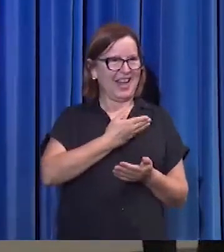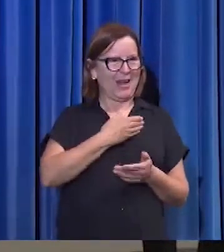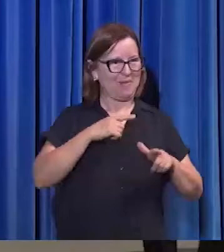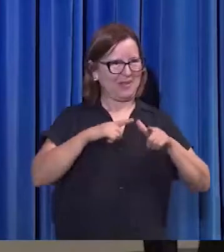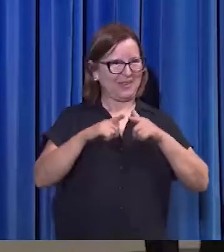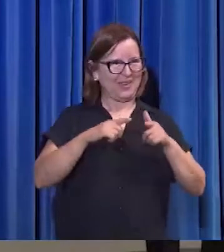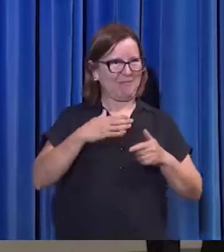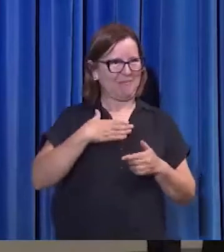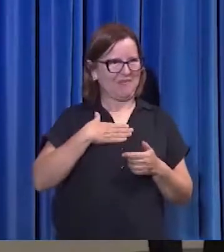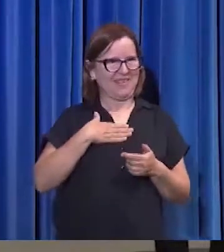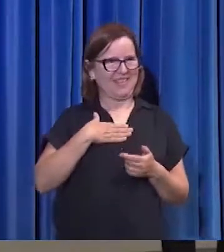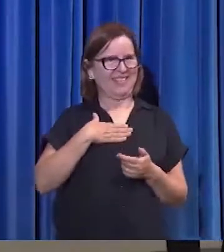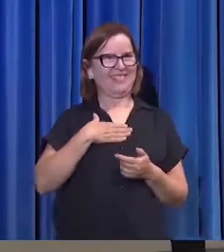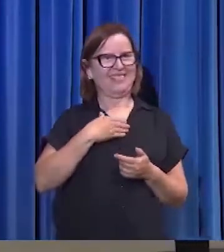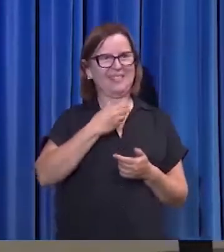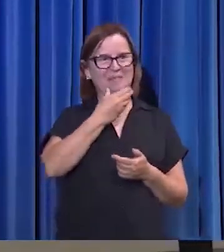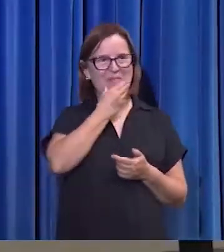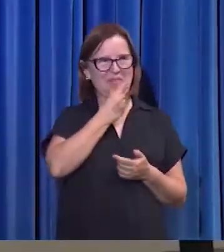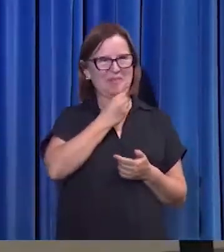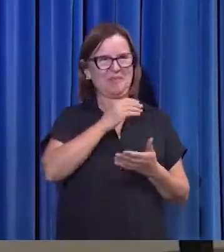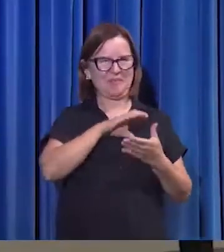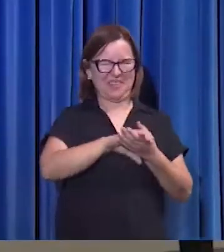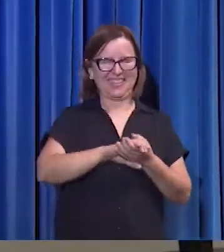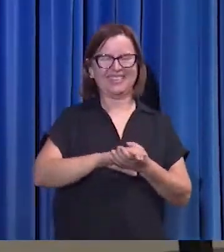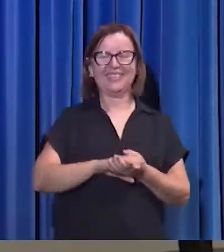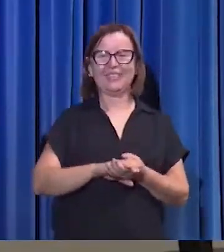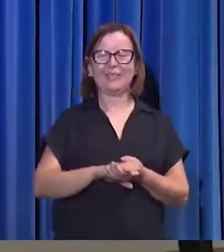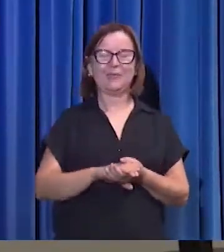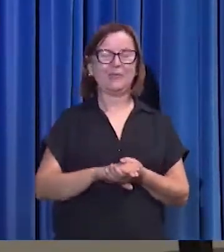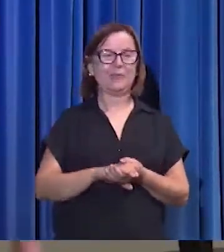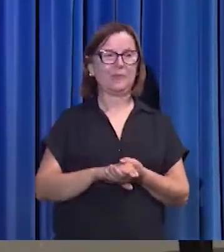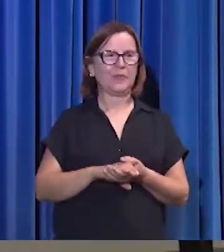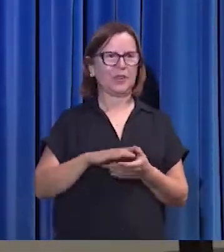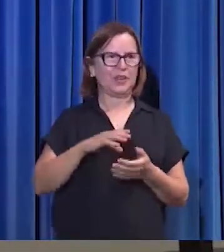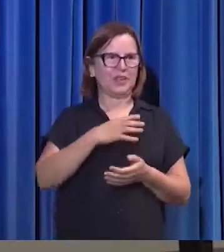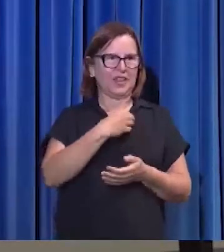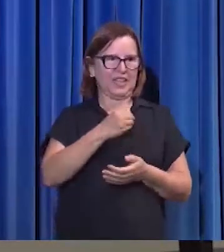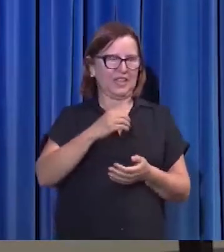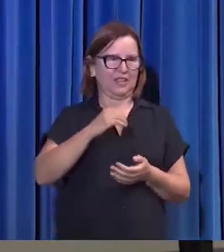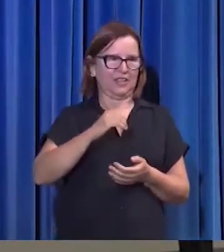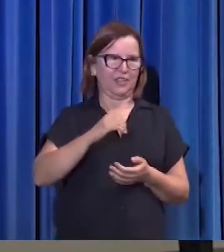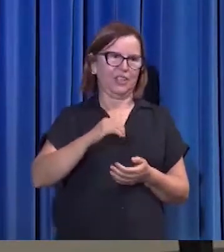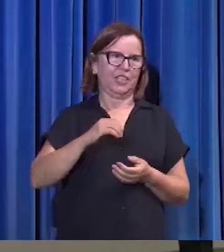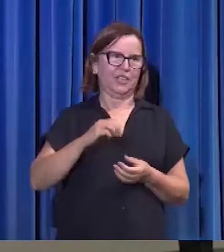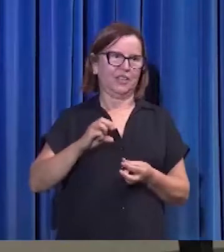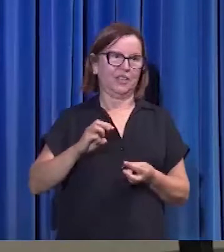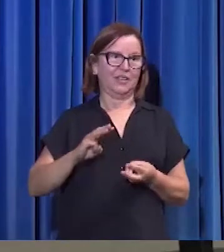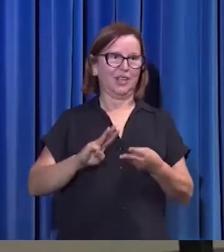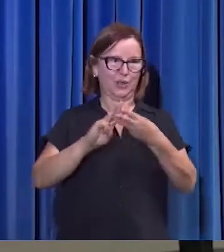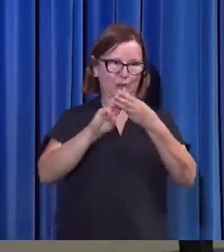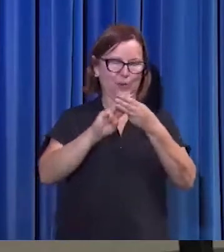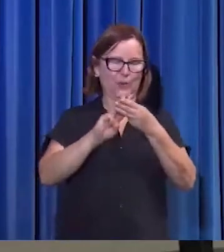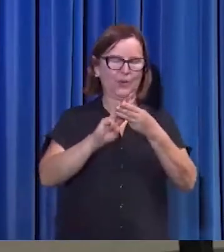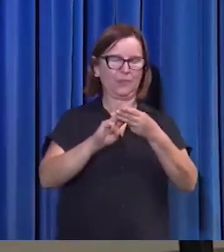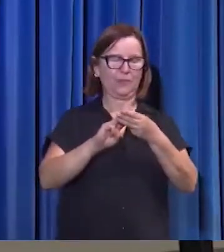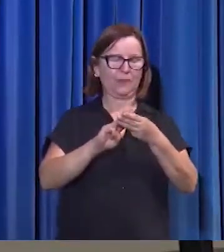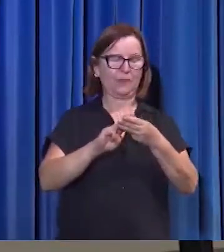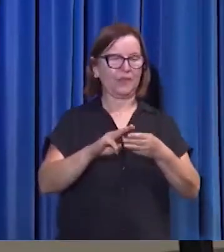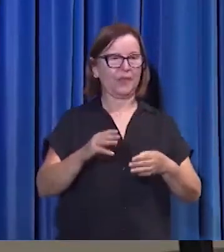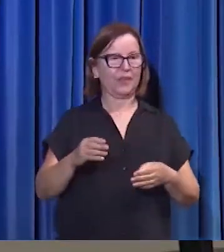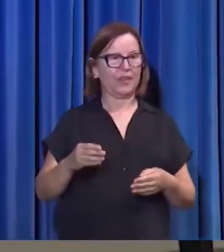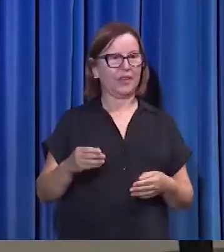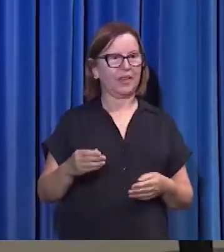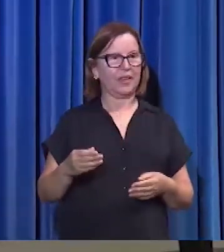trabalho, um judeu. Ele chegou para mim para fazer um artigo que deve estar lá